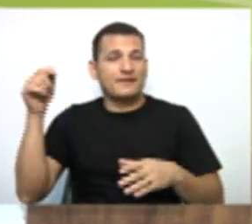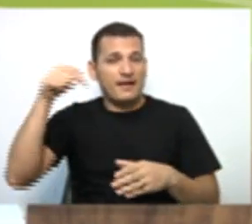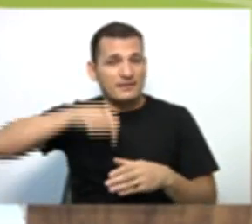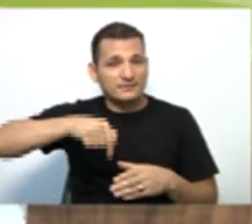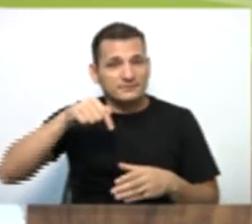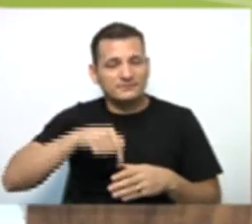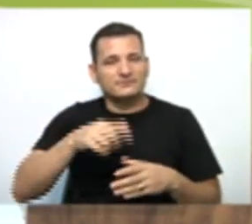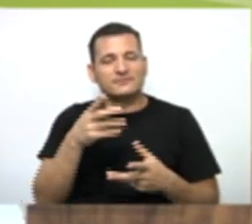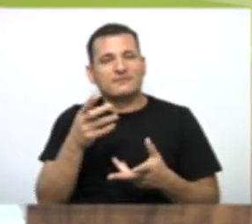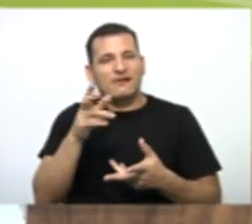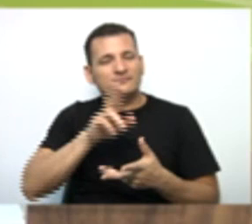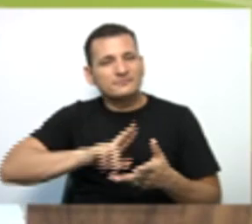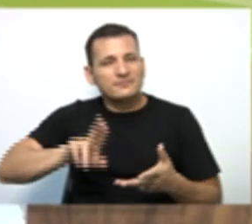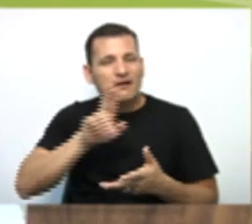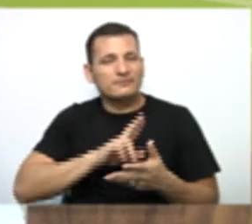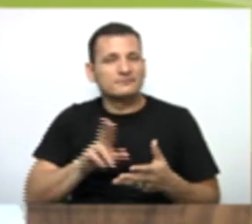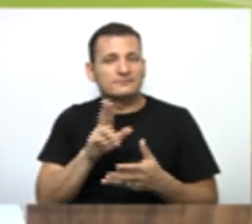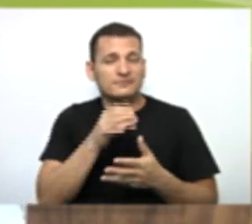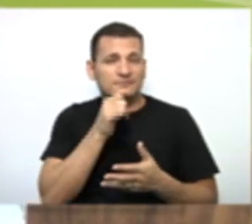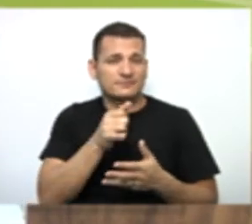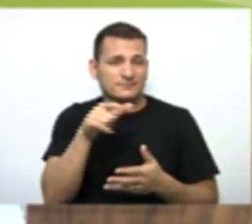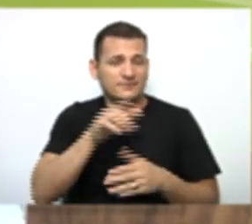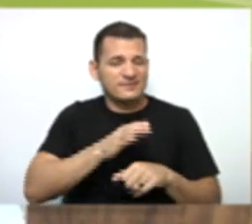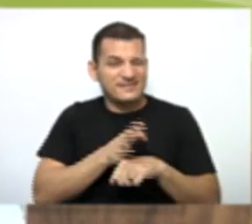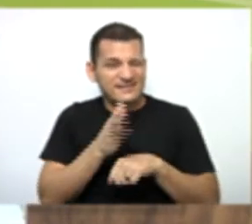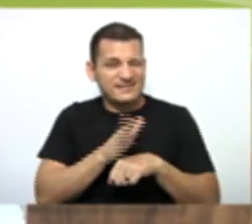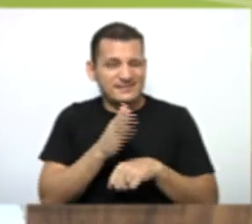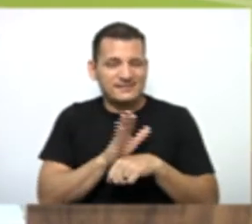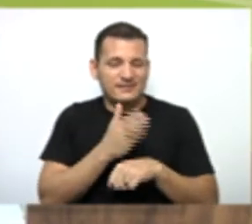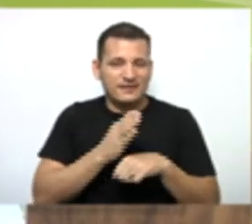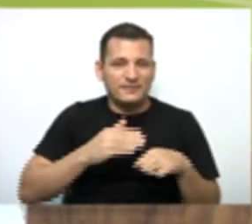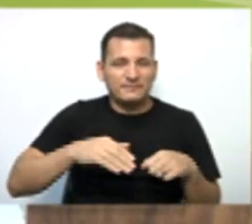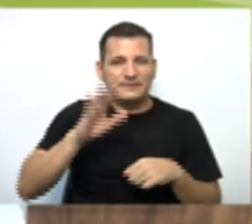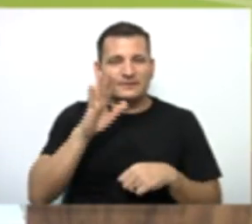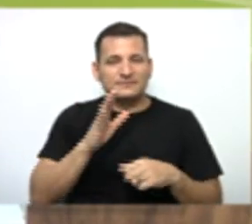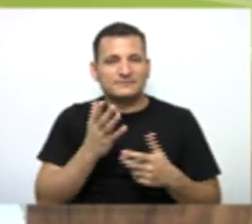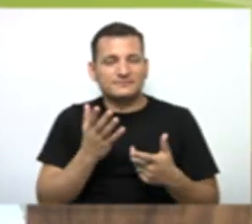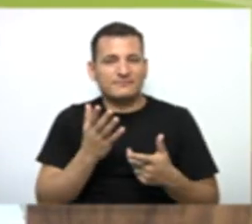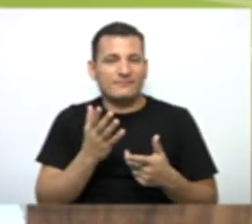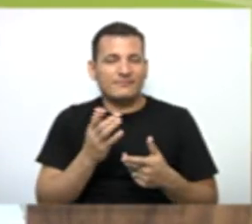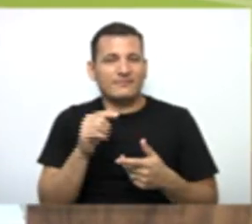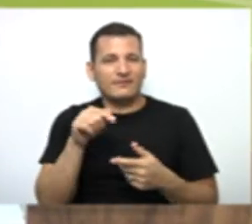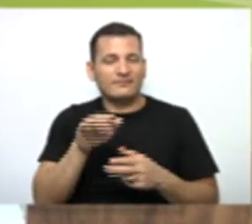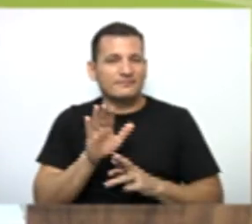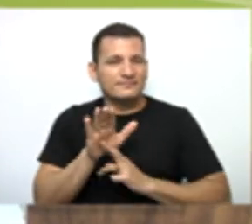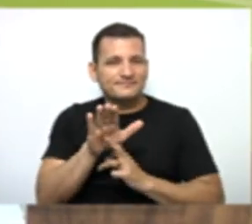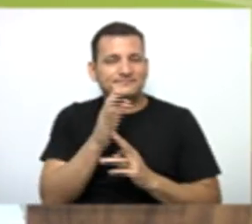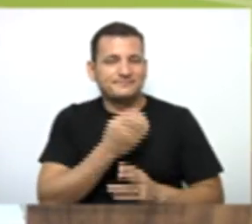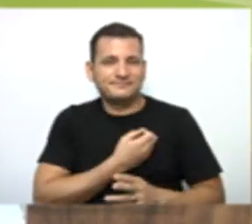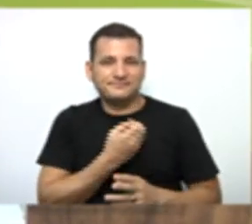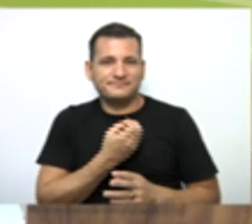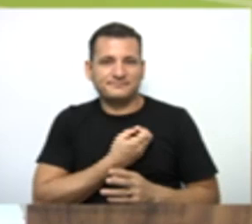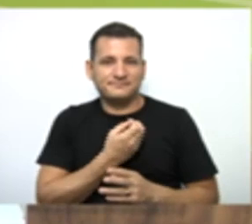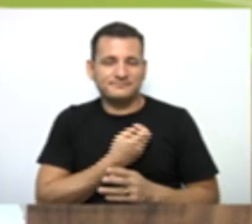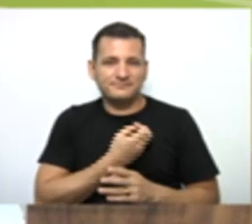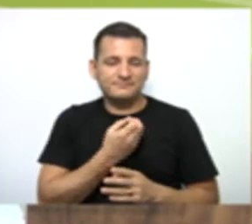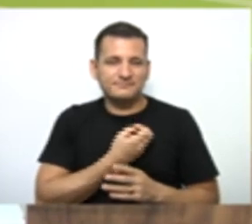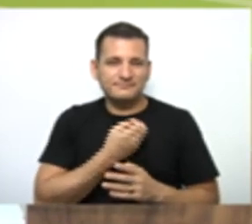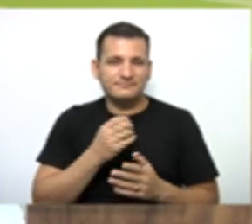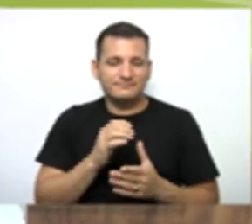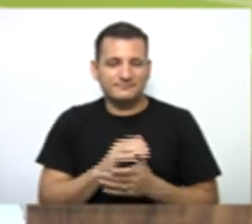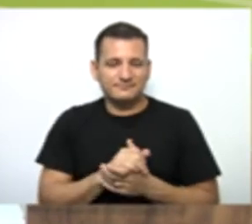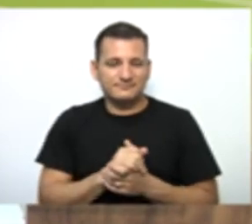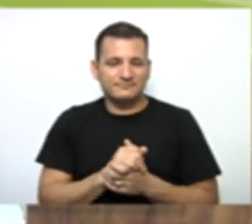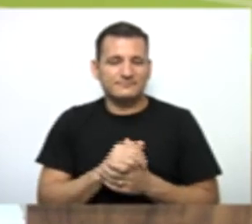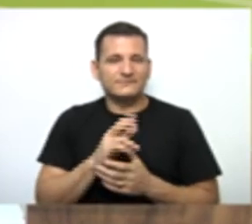para aplicar. E quanto mais você fizer os cálculos, essa representação numérica, né, a gente